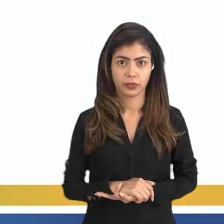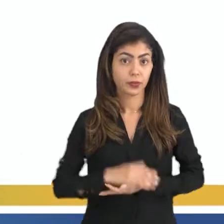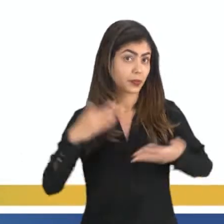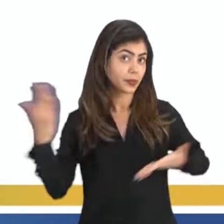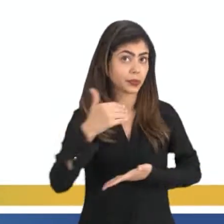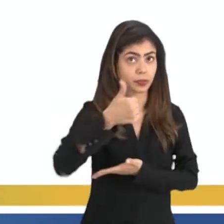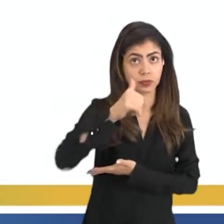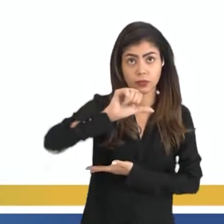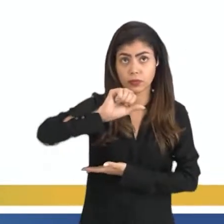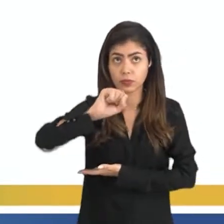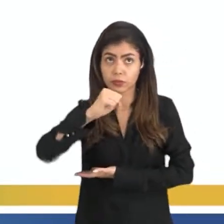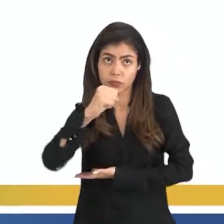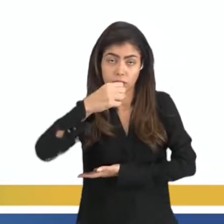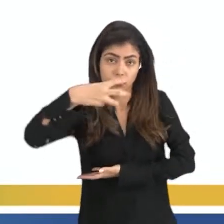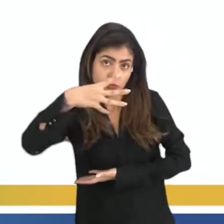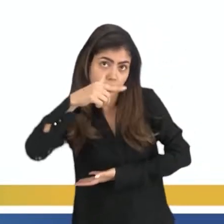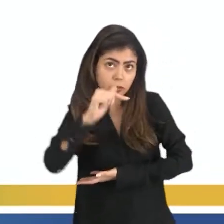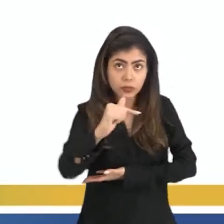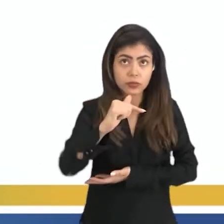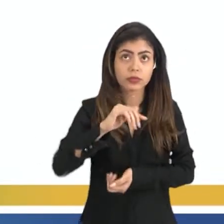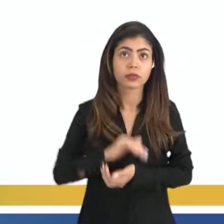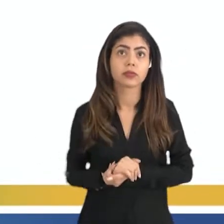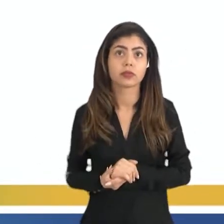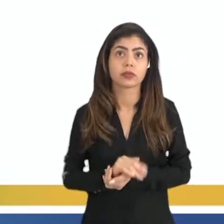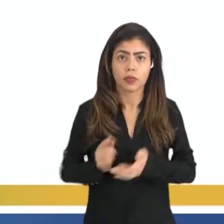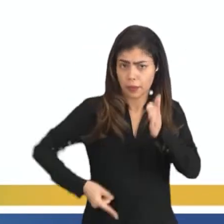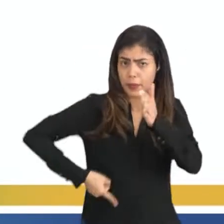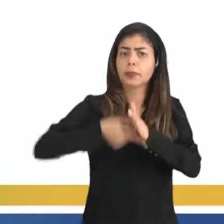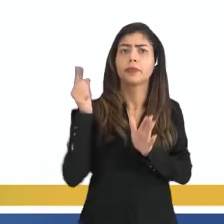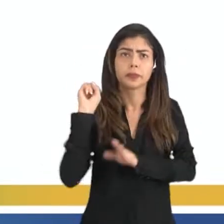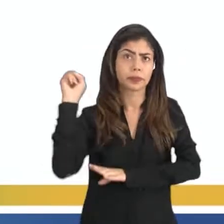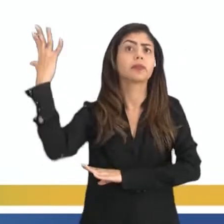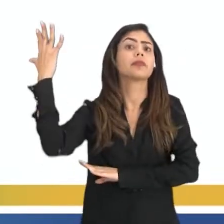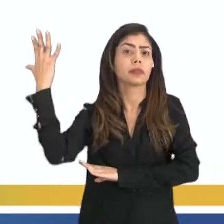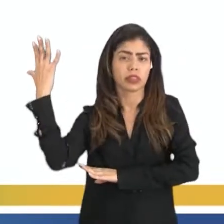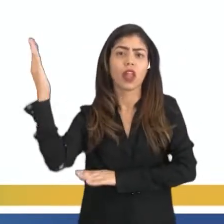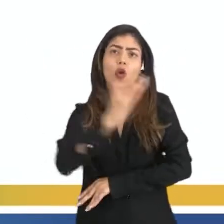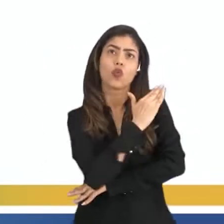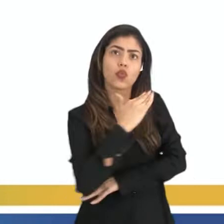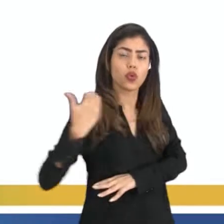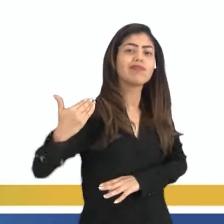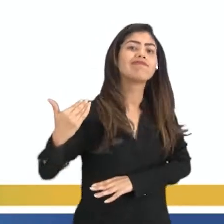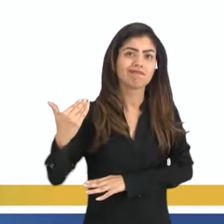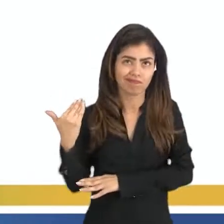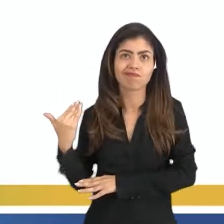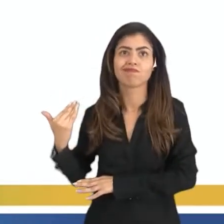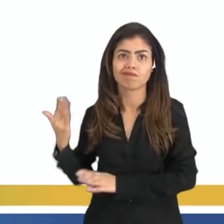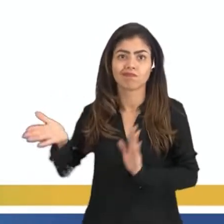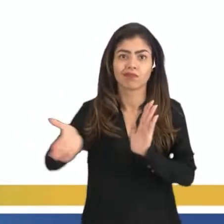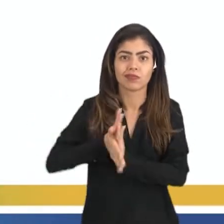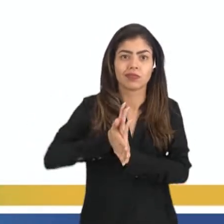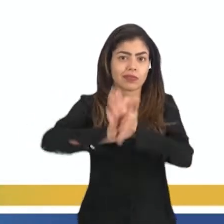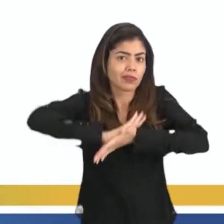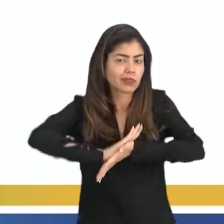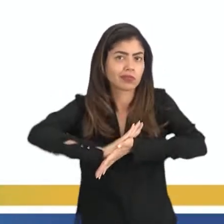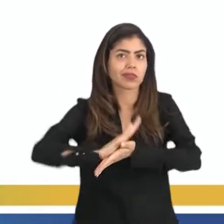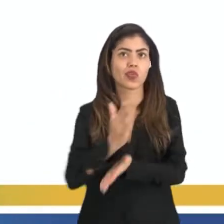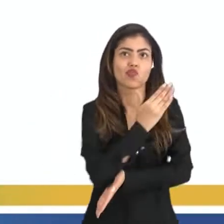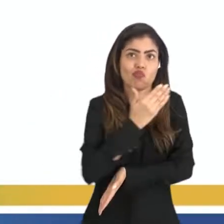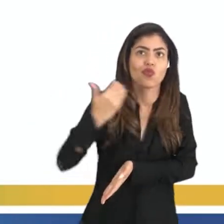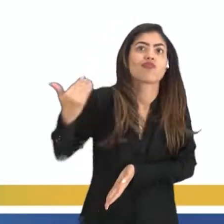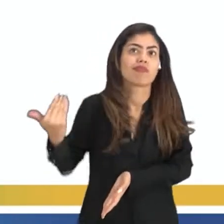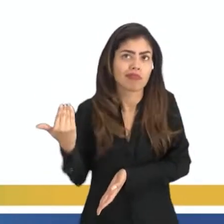Em 1837, acontece o primeiro acidente fatal com o paraquedista, quando Robert